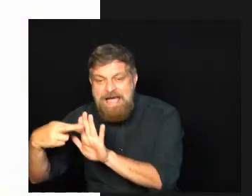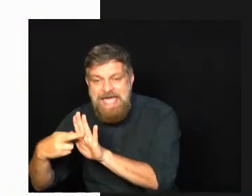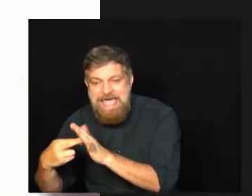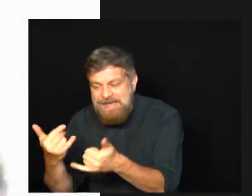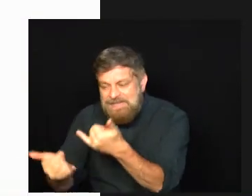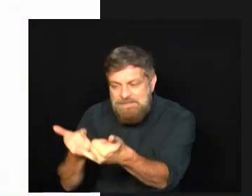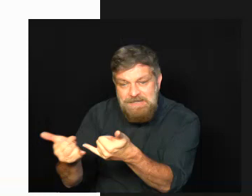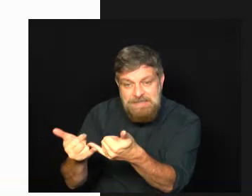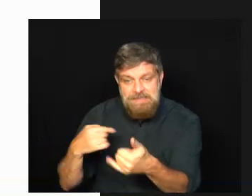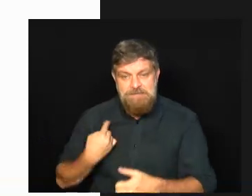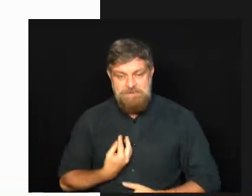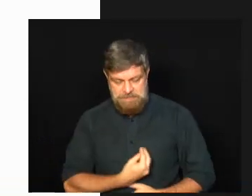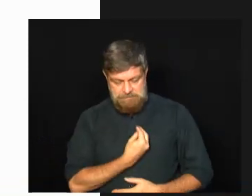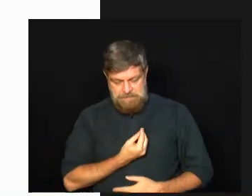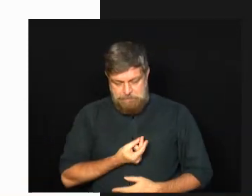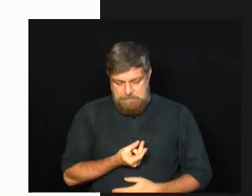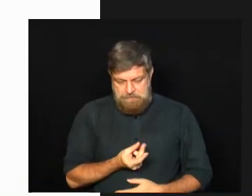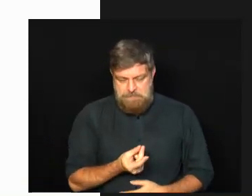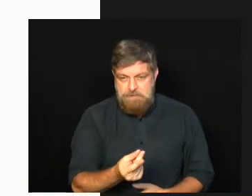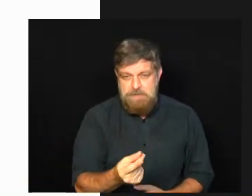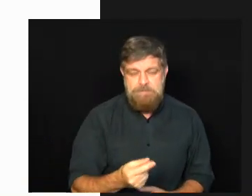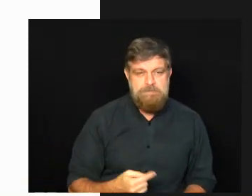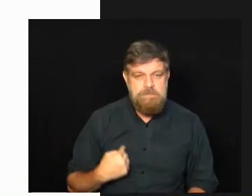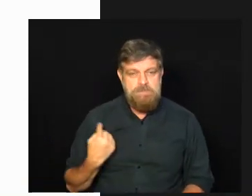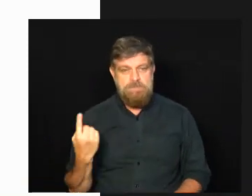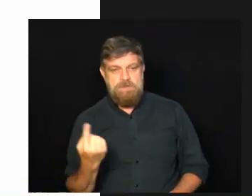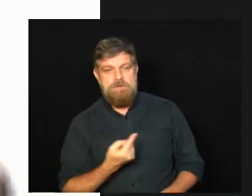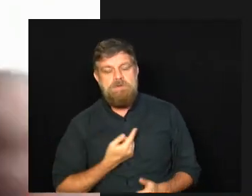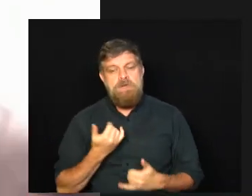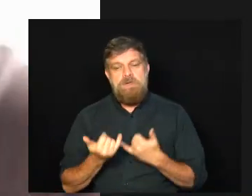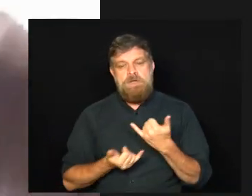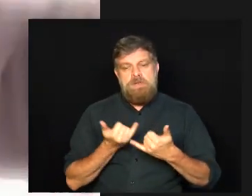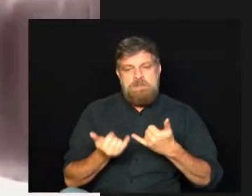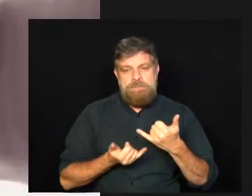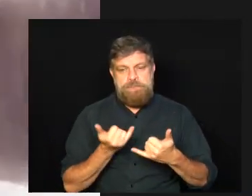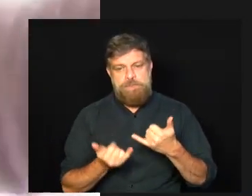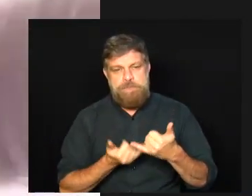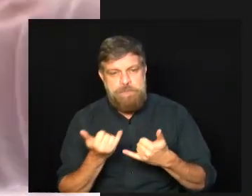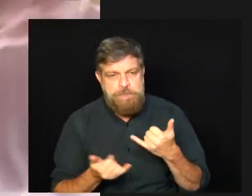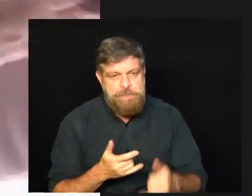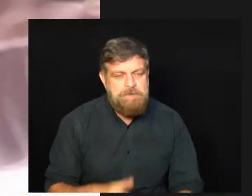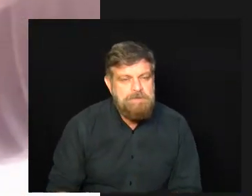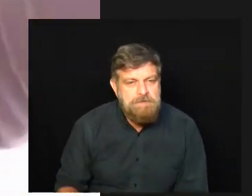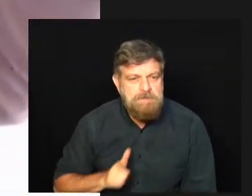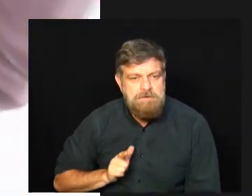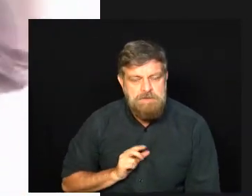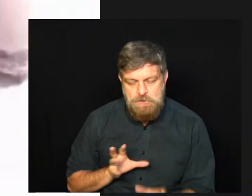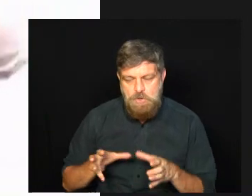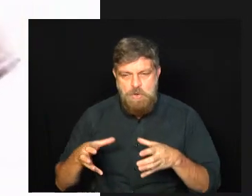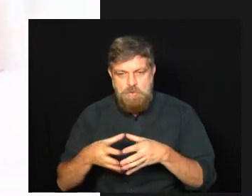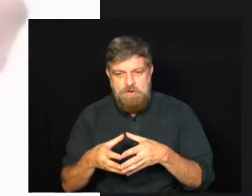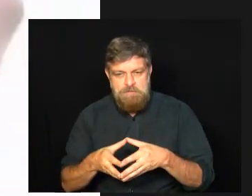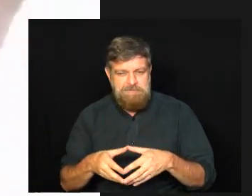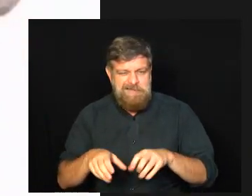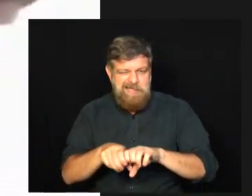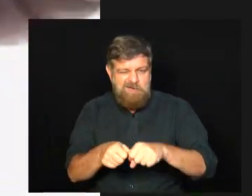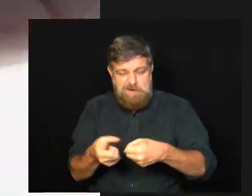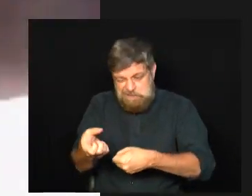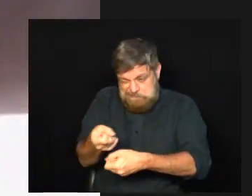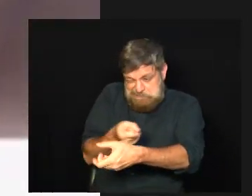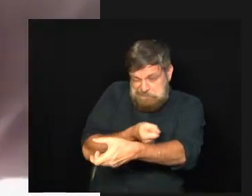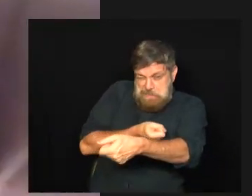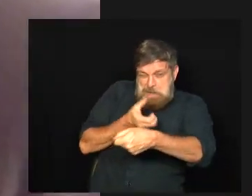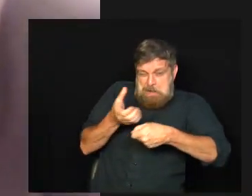né? Quando nós estamos brincando, um grupo puxando uma corda, o outro